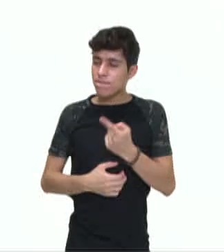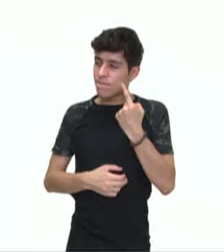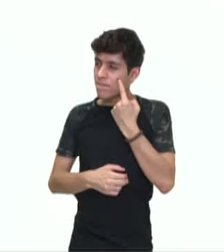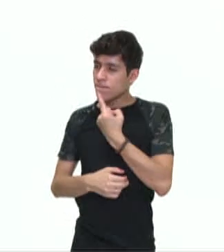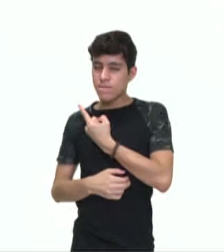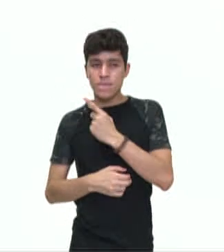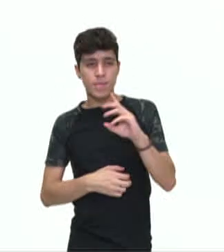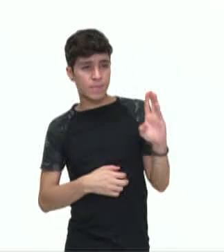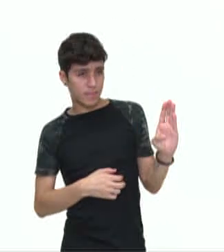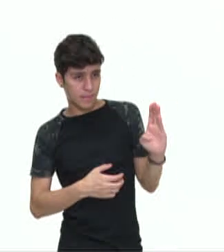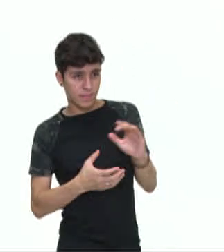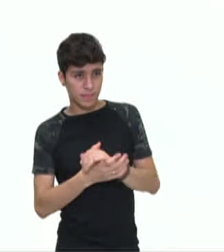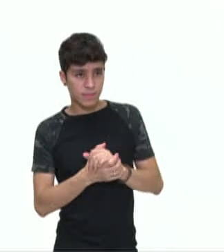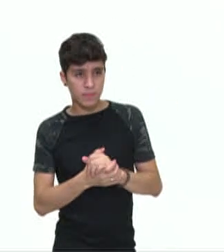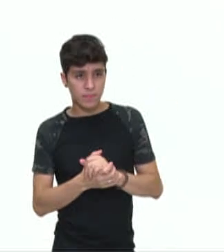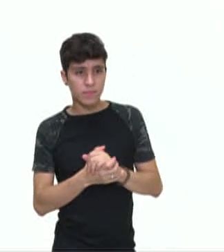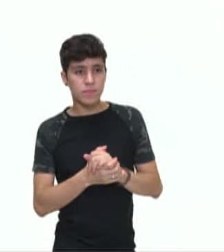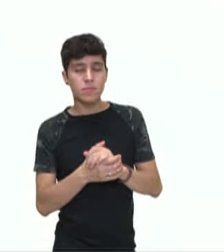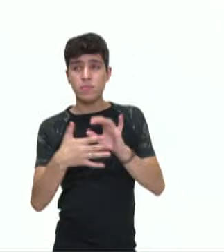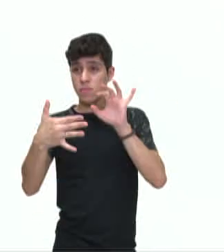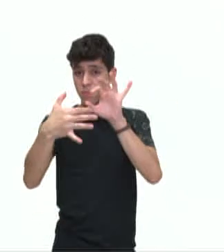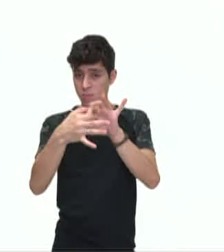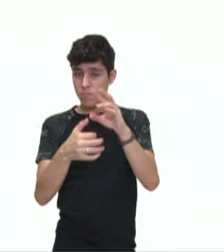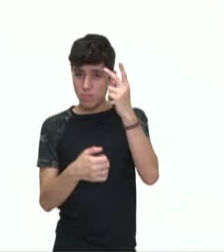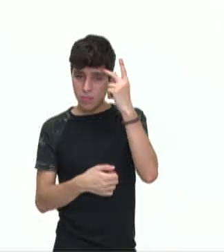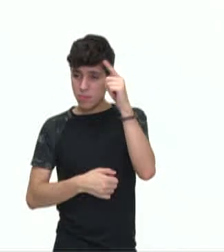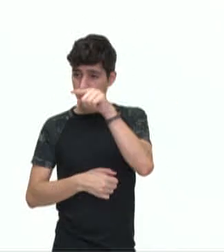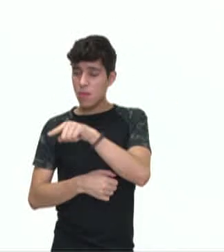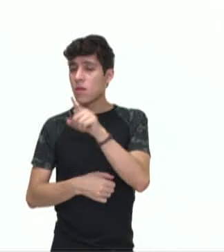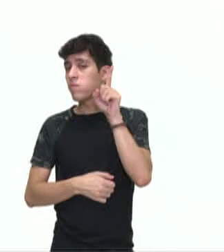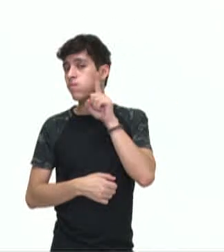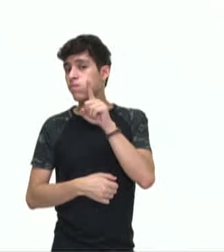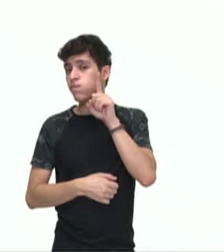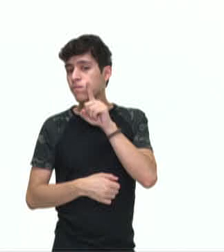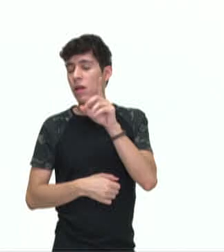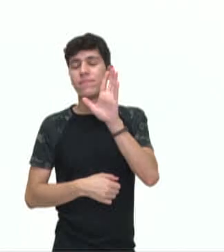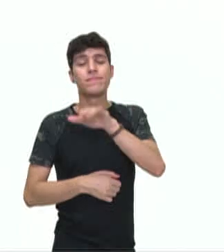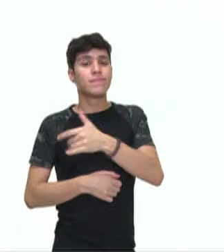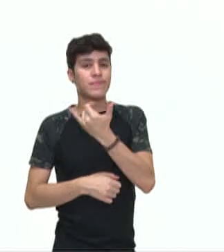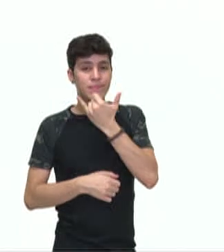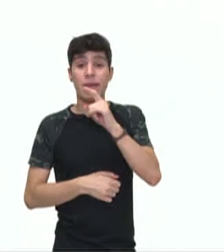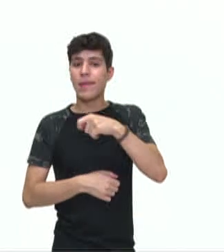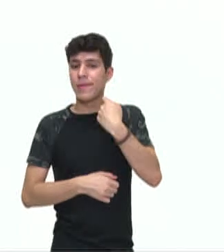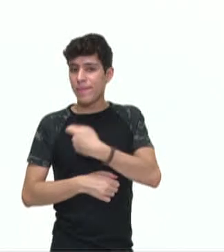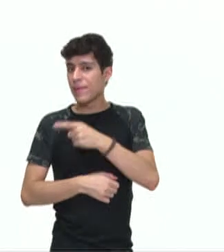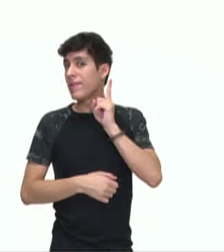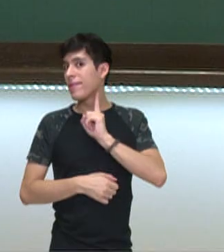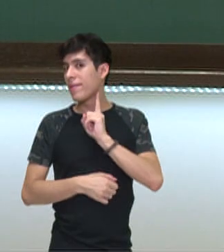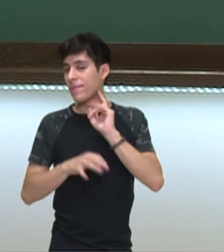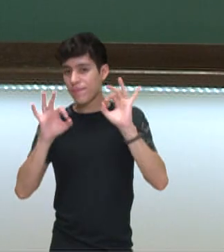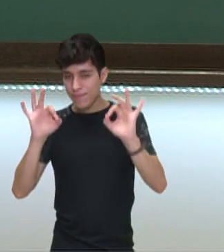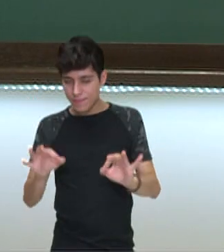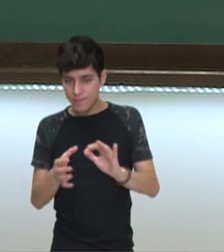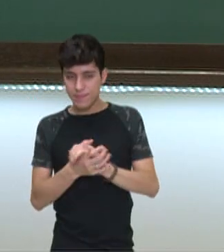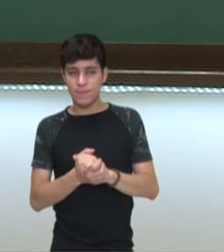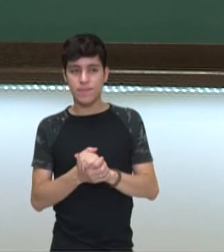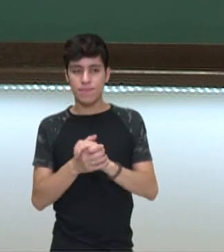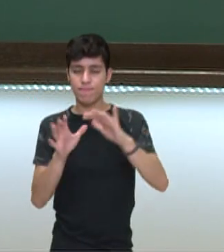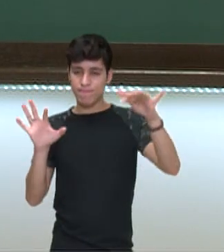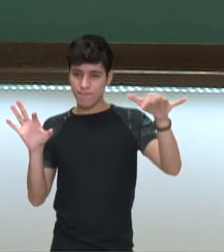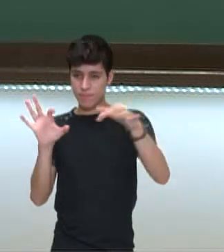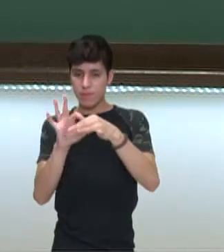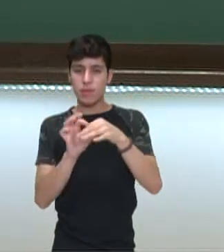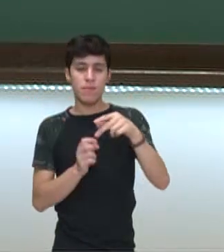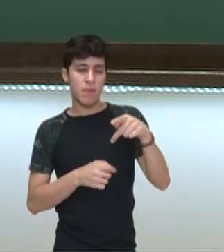né? Respectivamente aos estados de São Paulo e Minas Gerais. O que é PRP? Partido Republicano Paulista. E o que